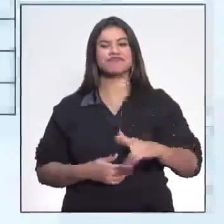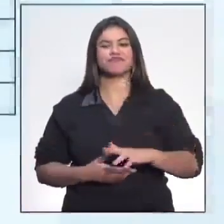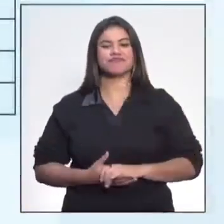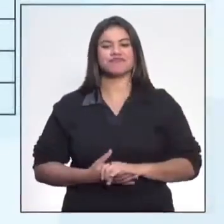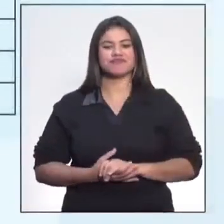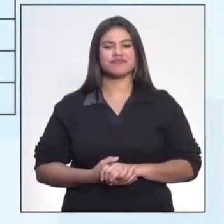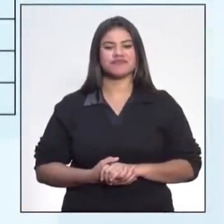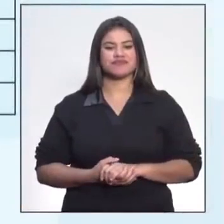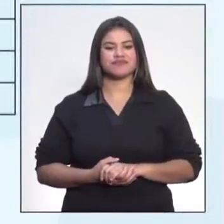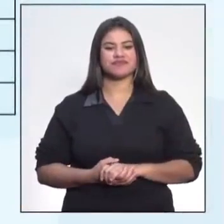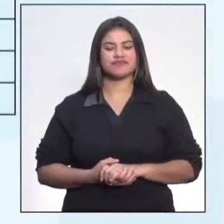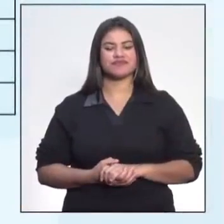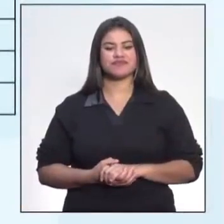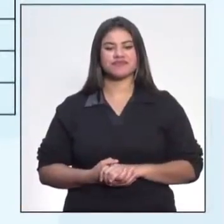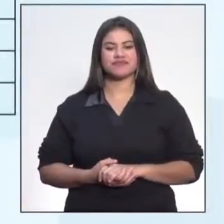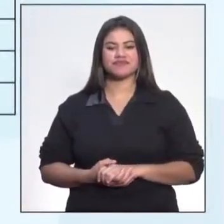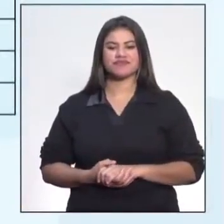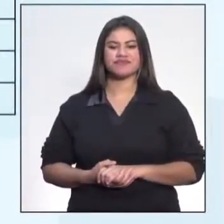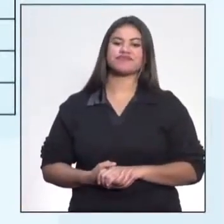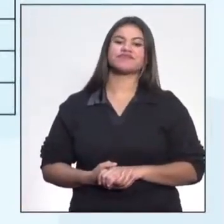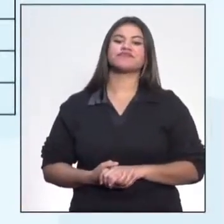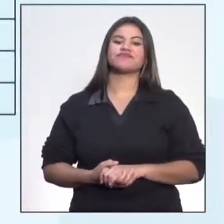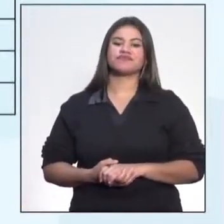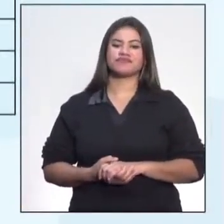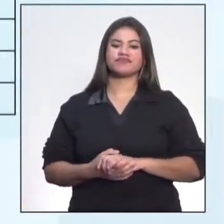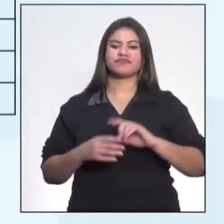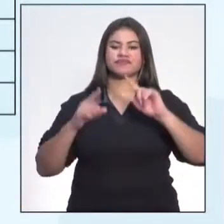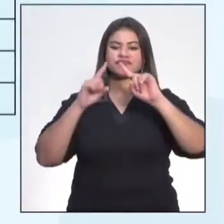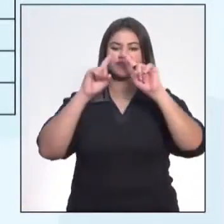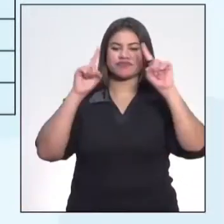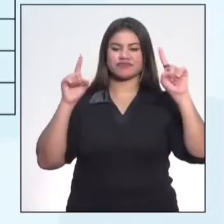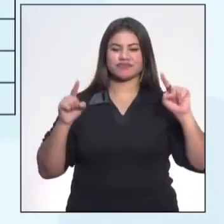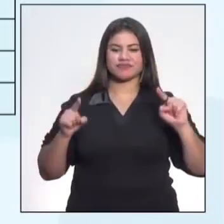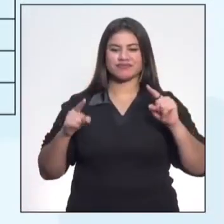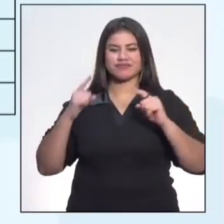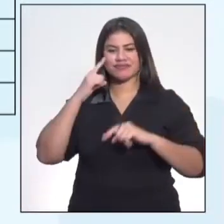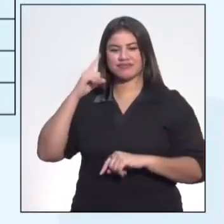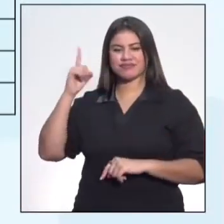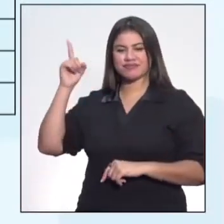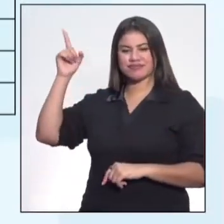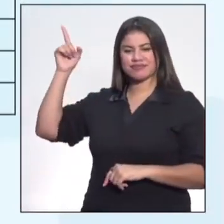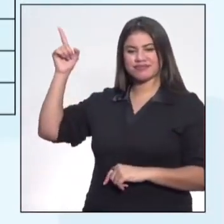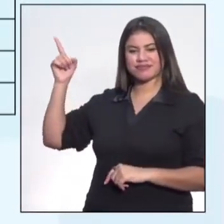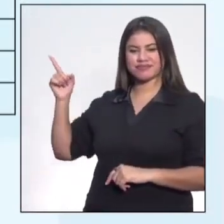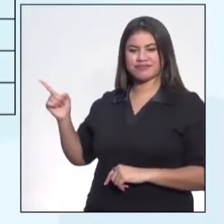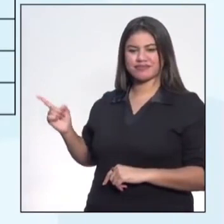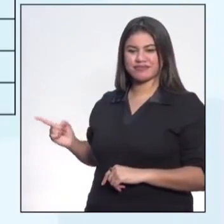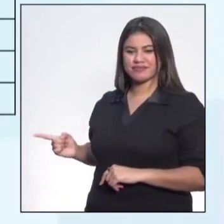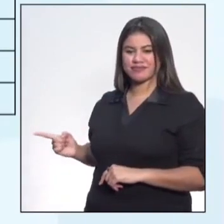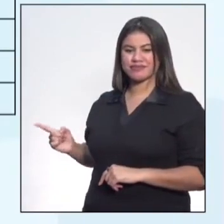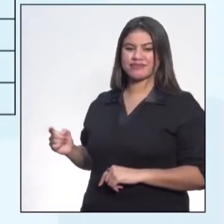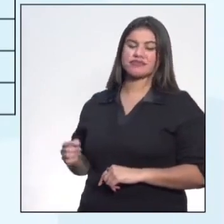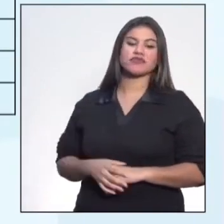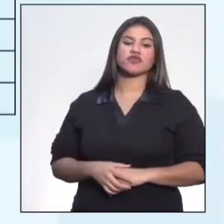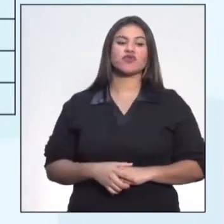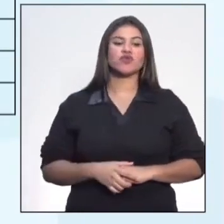Vamos lá. Isso. Então, acertou quem colocou cima, cima, baixo, baixo. Mas o que eu quero que vocês percebam é o A